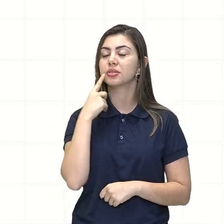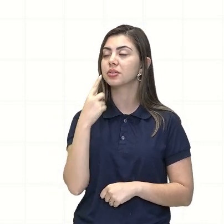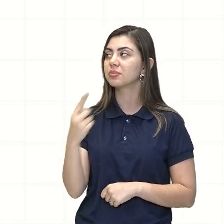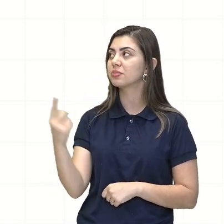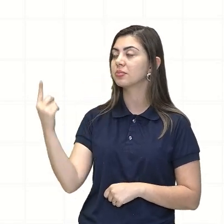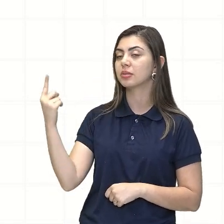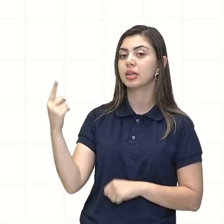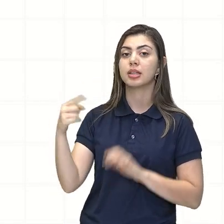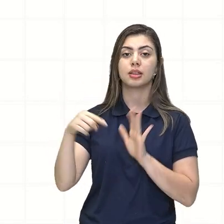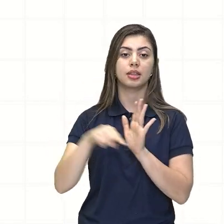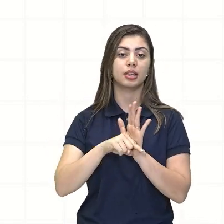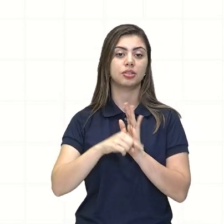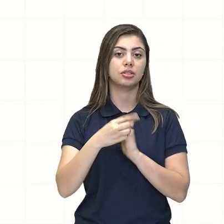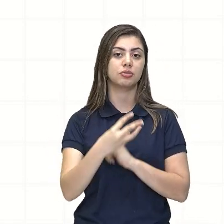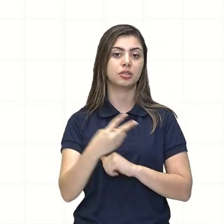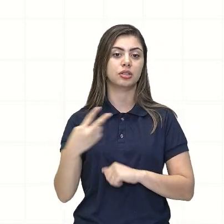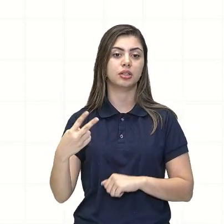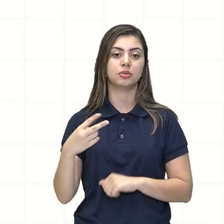32.